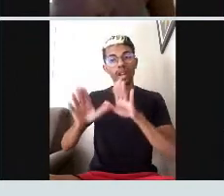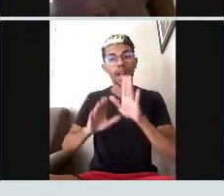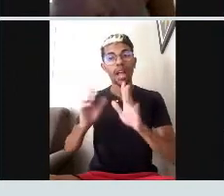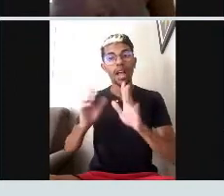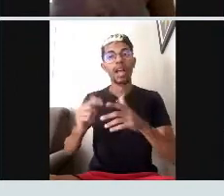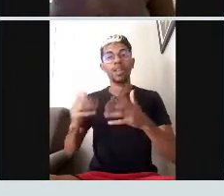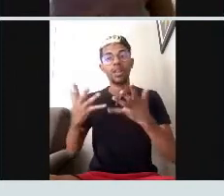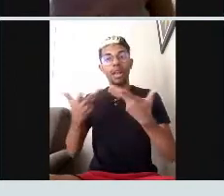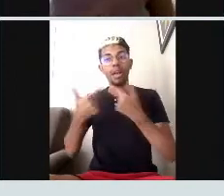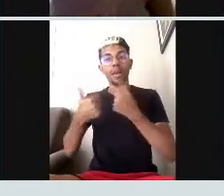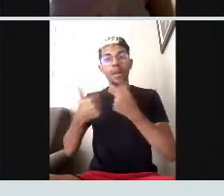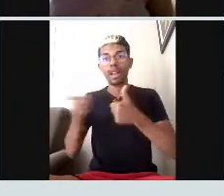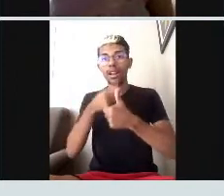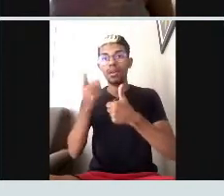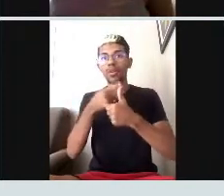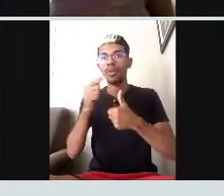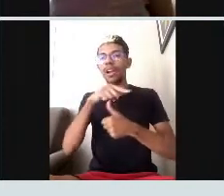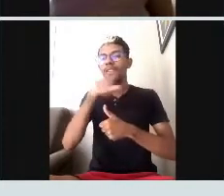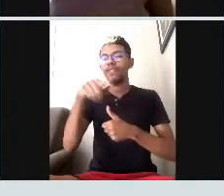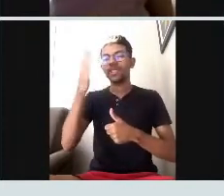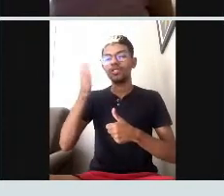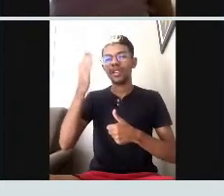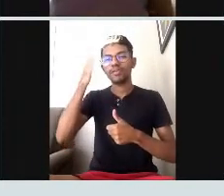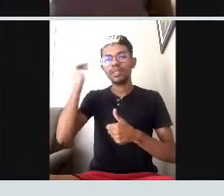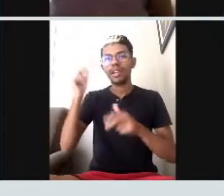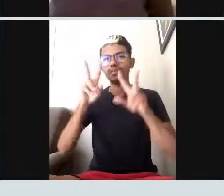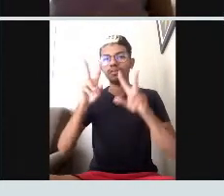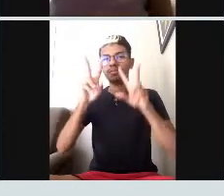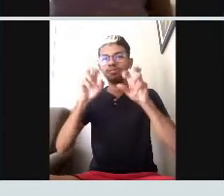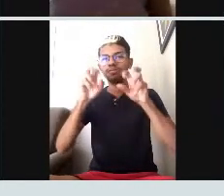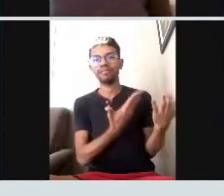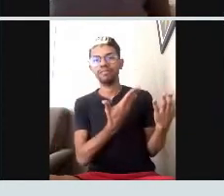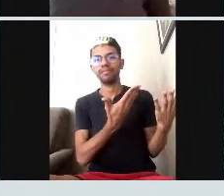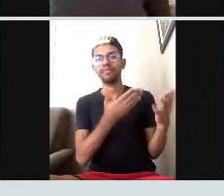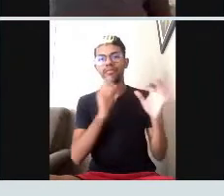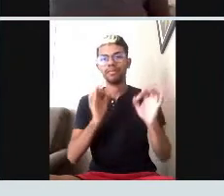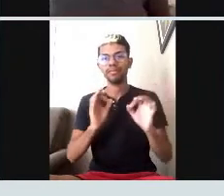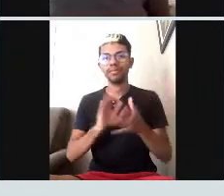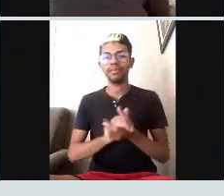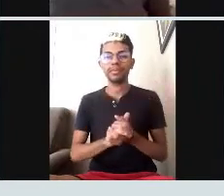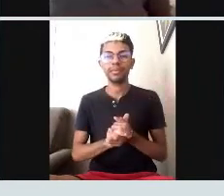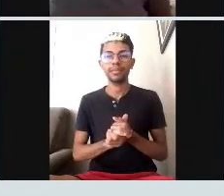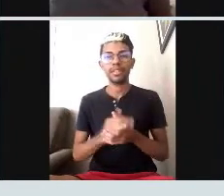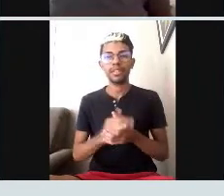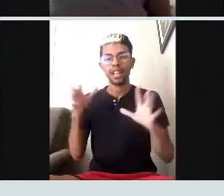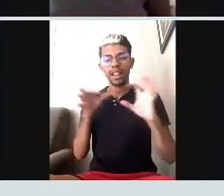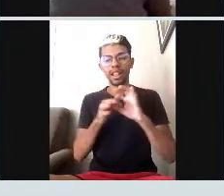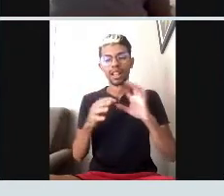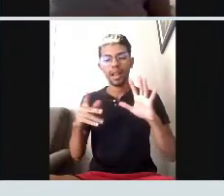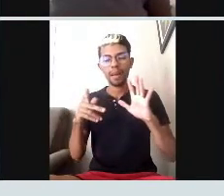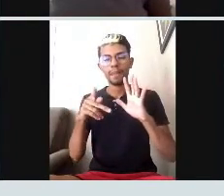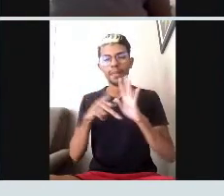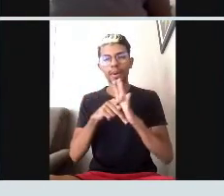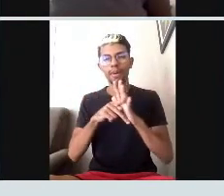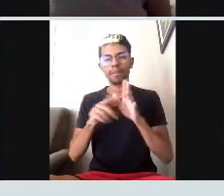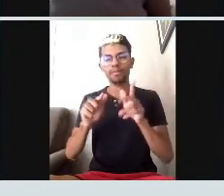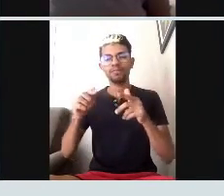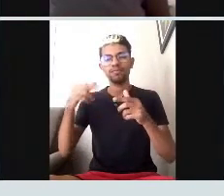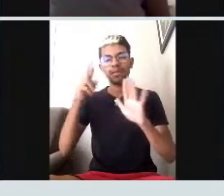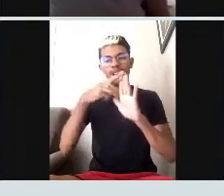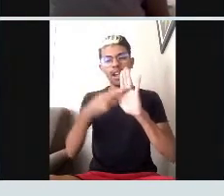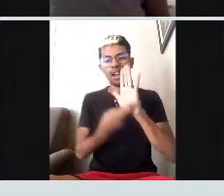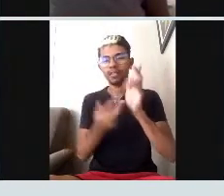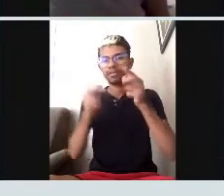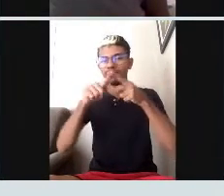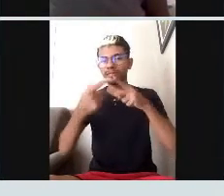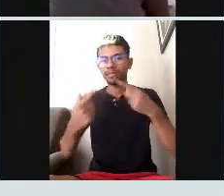pontuar, fazer, a se adequar mesmo às regras gramaticais. E aí eu vi que apareceu na tela, né, que realmente o